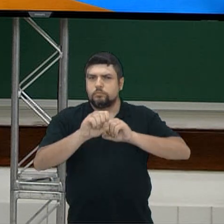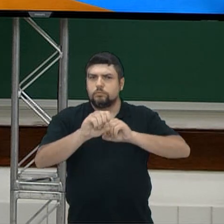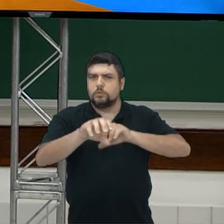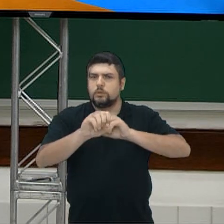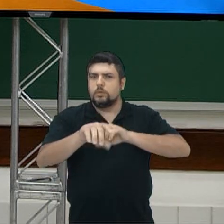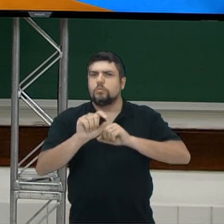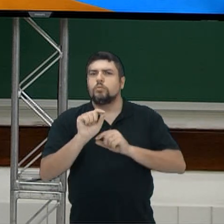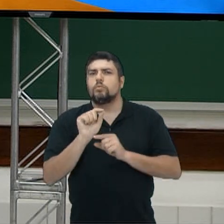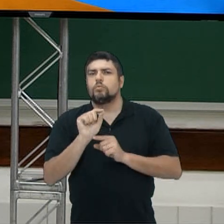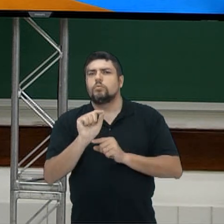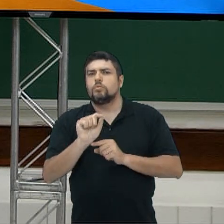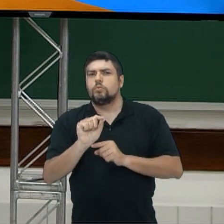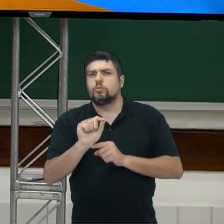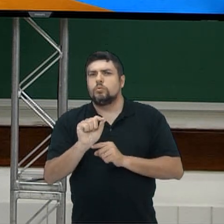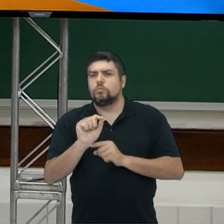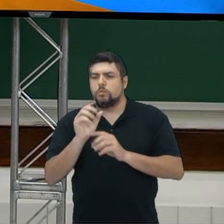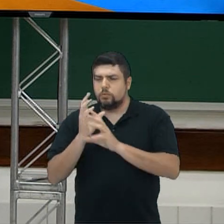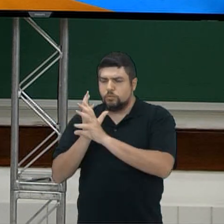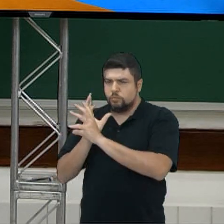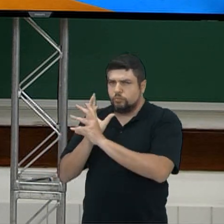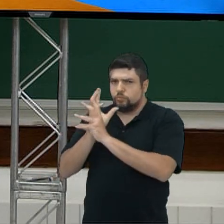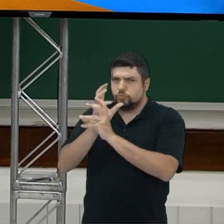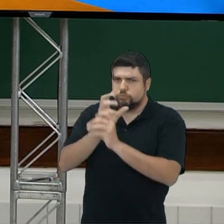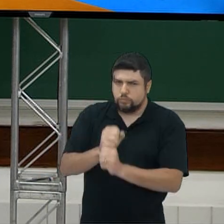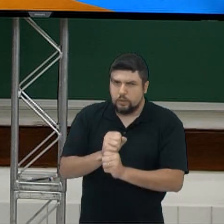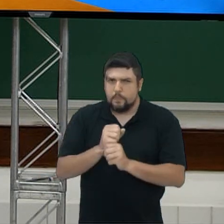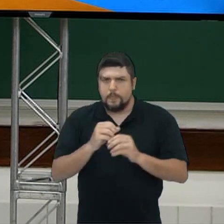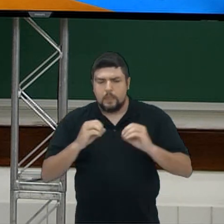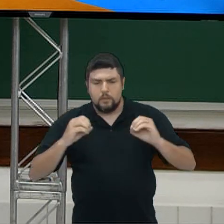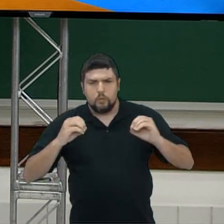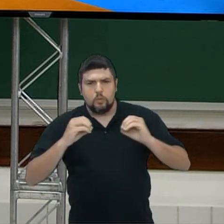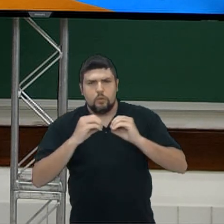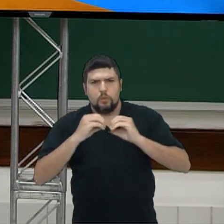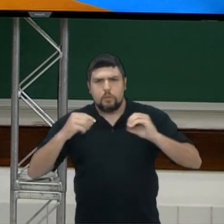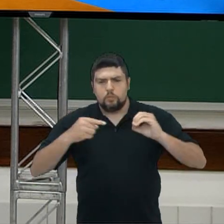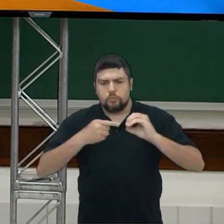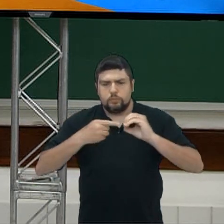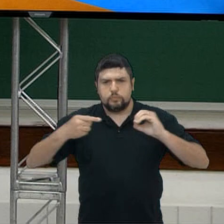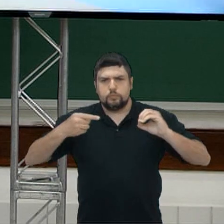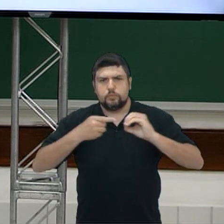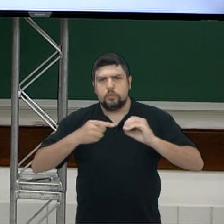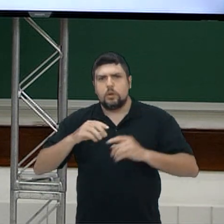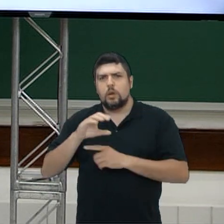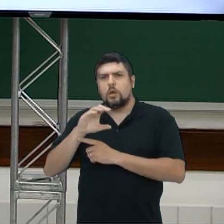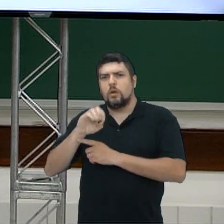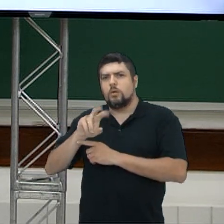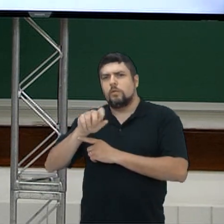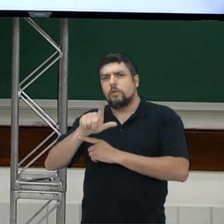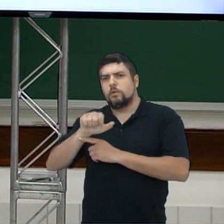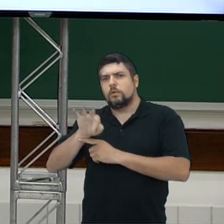uma retomada das ligações covalentes. Nós vamos fazer hoje, galera,